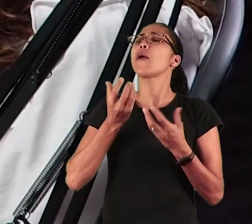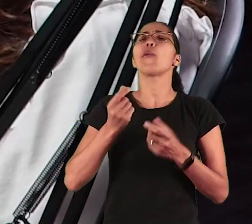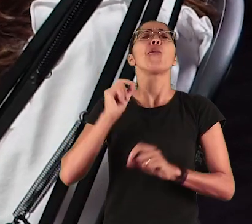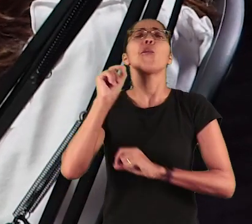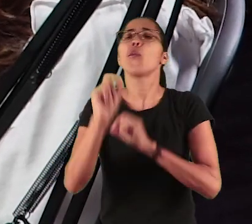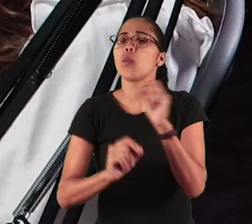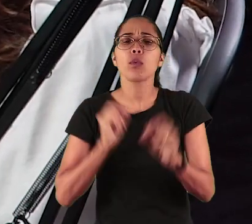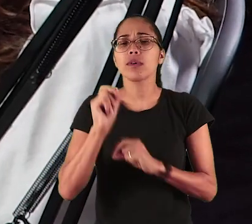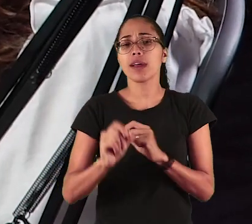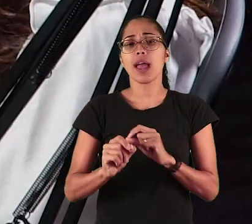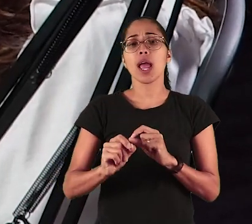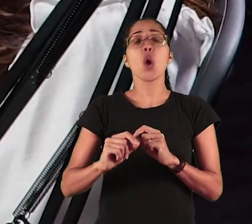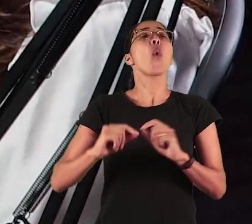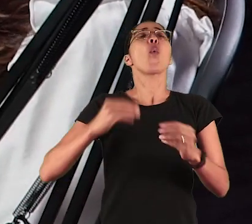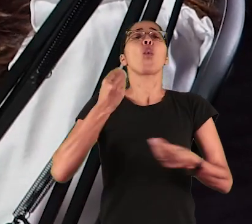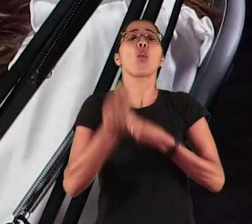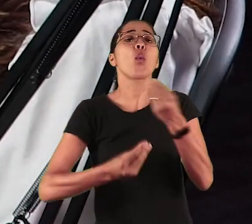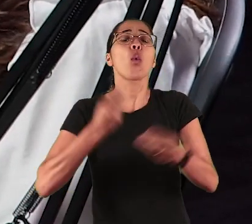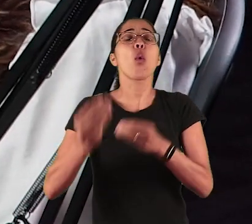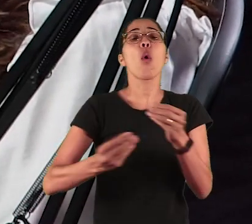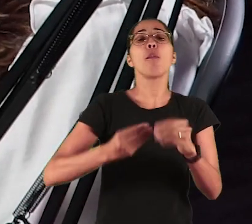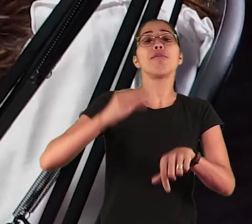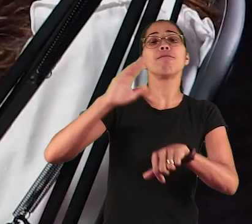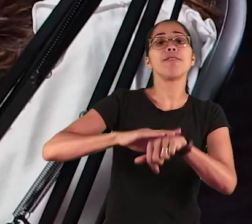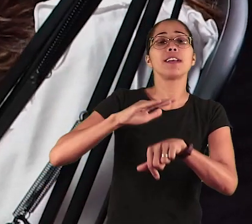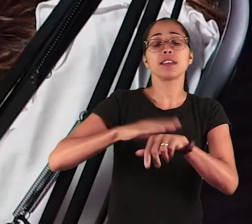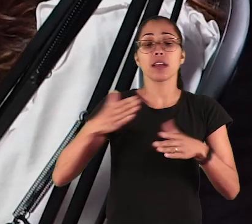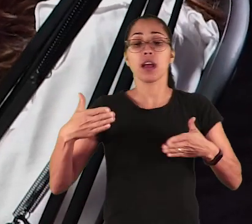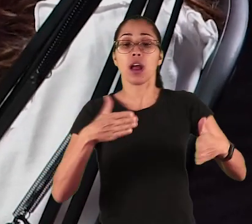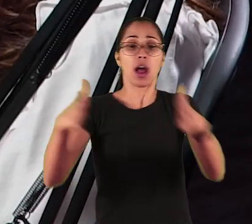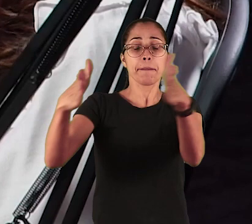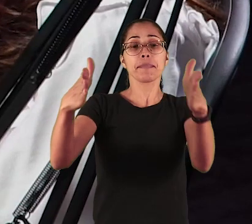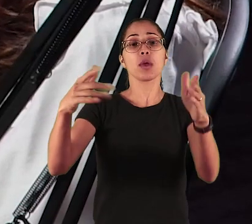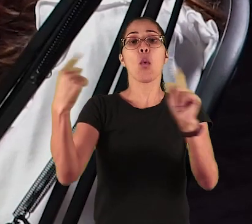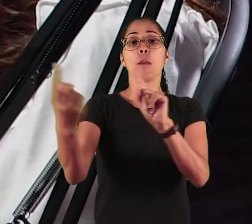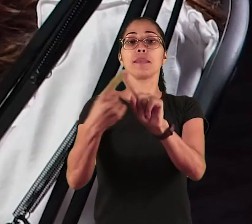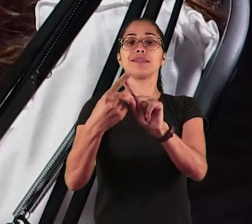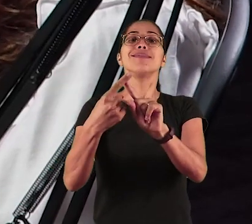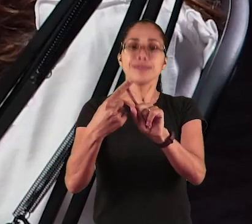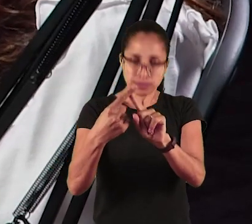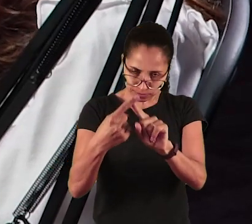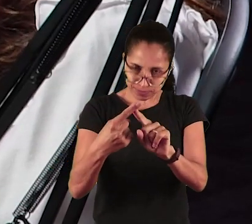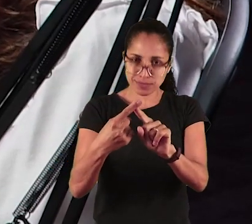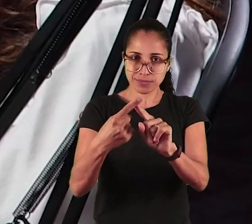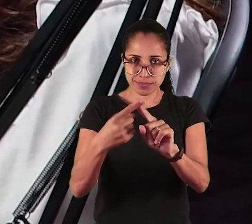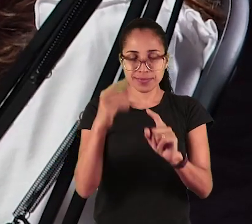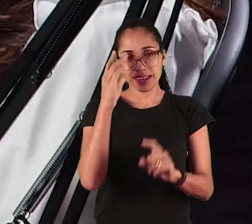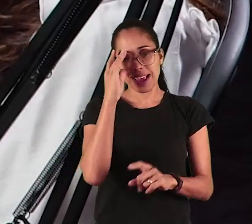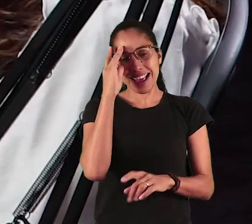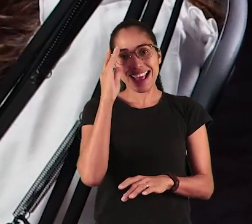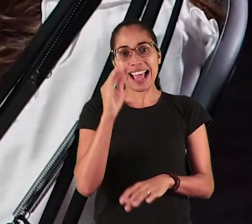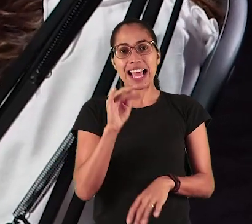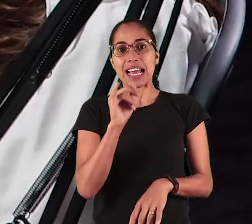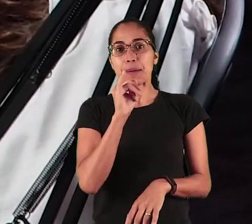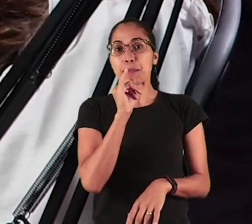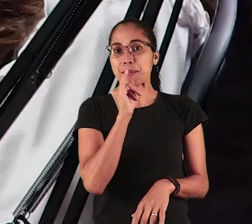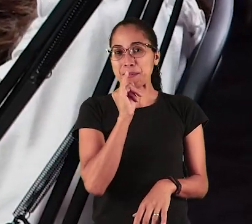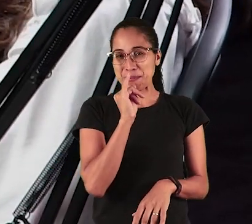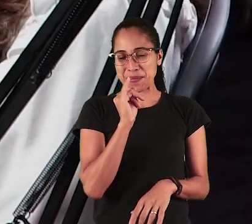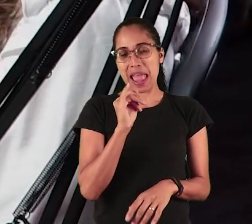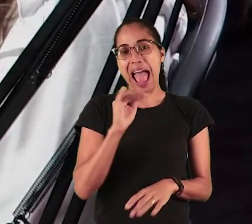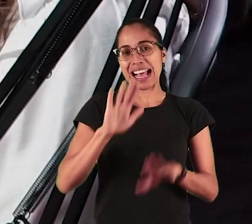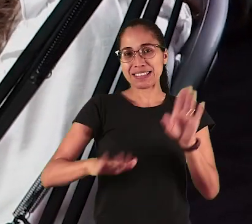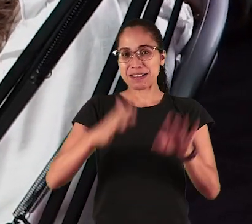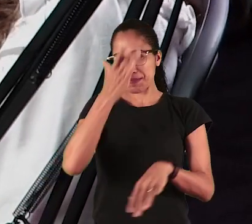chegar lá porque às vezes você fala assim Ah não então assim ninguém fez uma poucas pessoas fazem uma carreira que fala não é isso agora